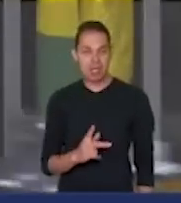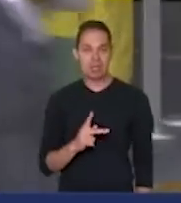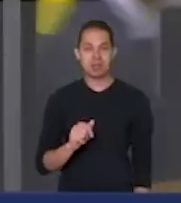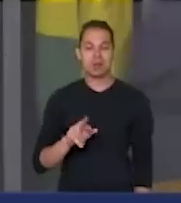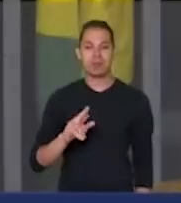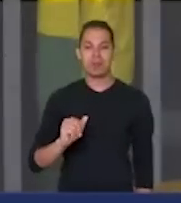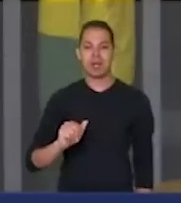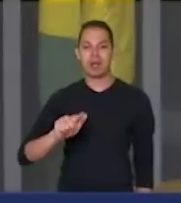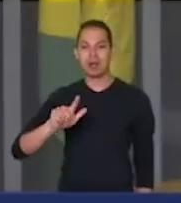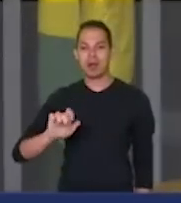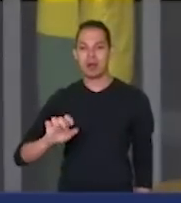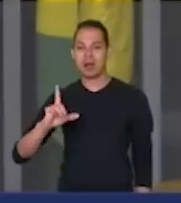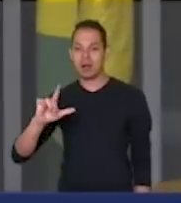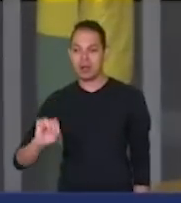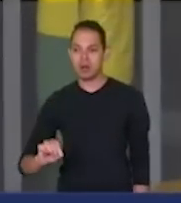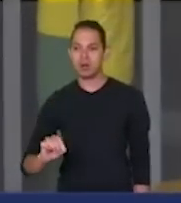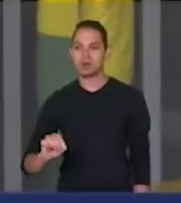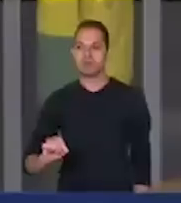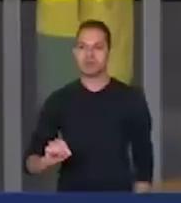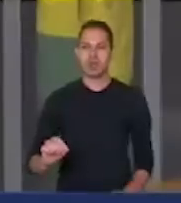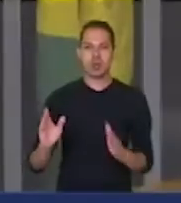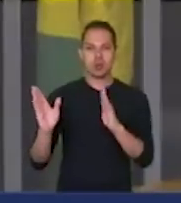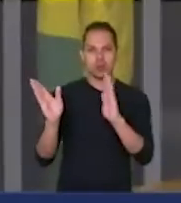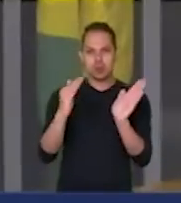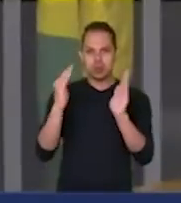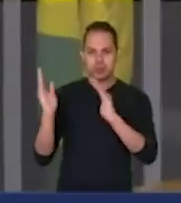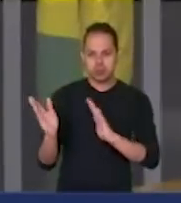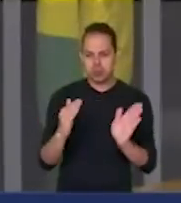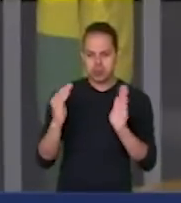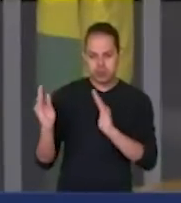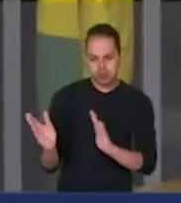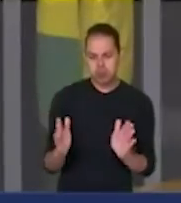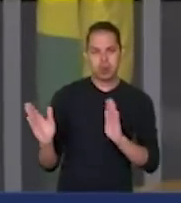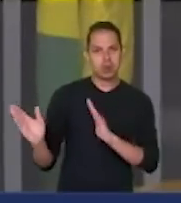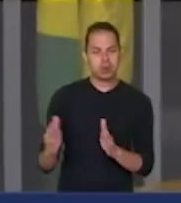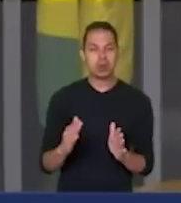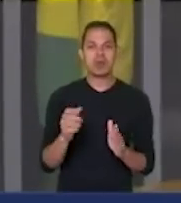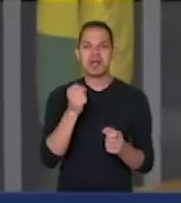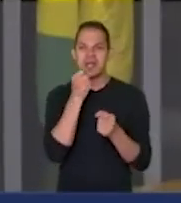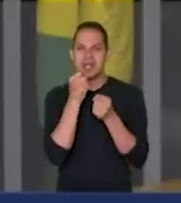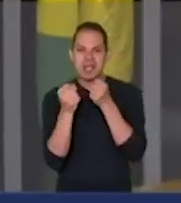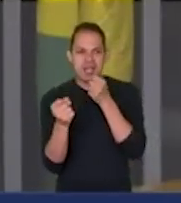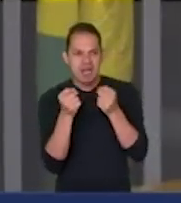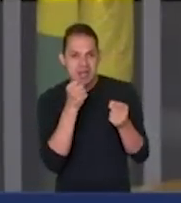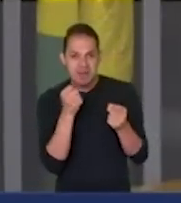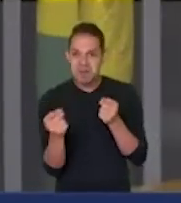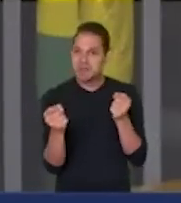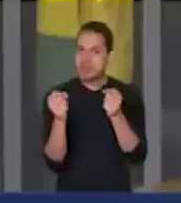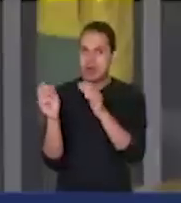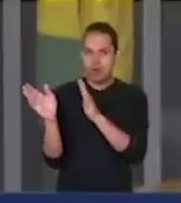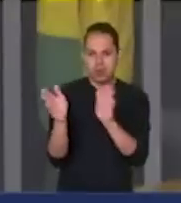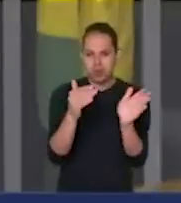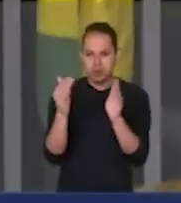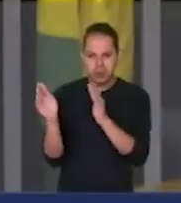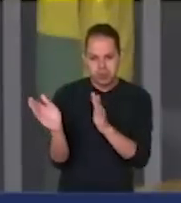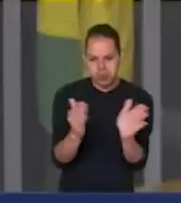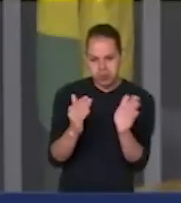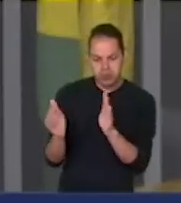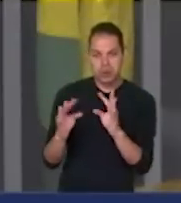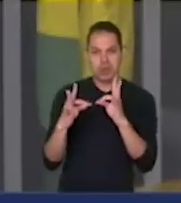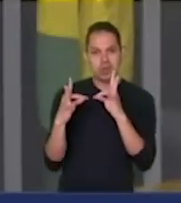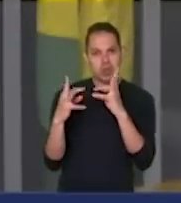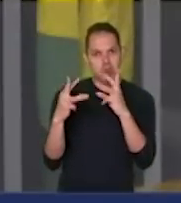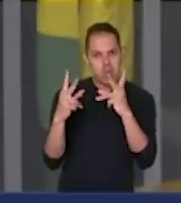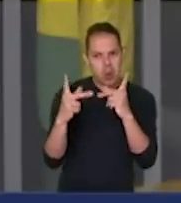os episódios e as séries lançadas e as entrevistas pela Brasil Paralelo, todas corretíssimos